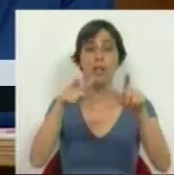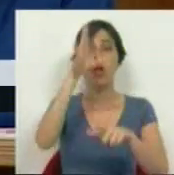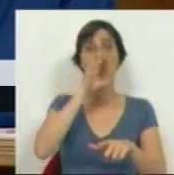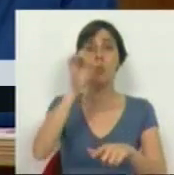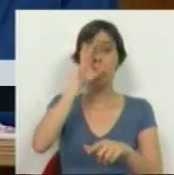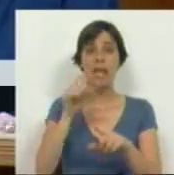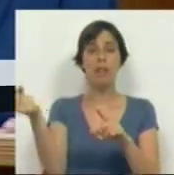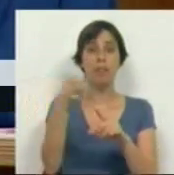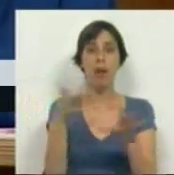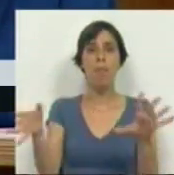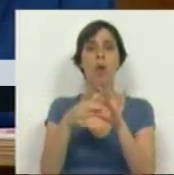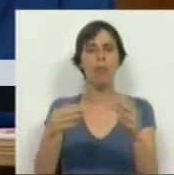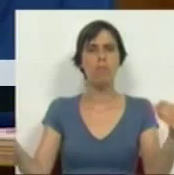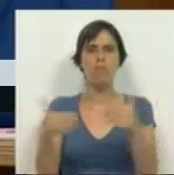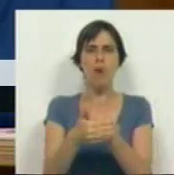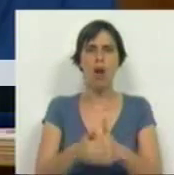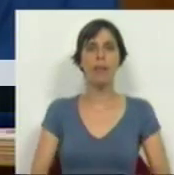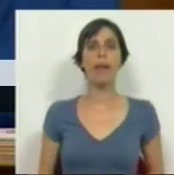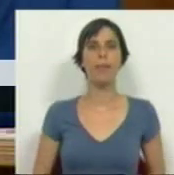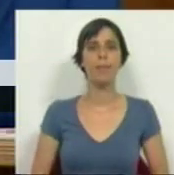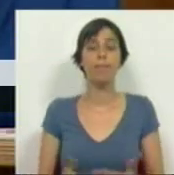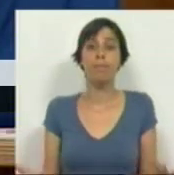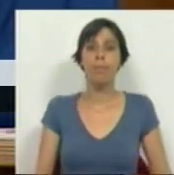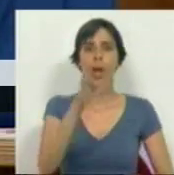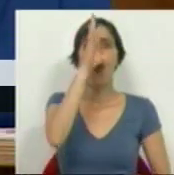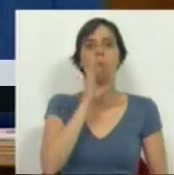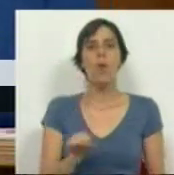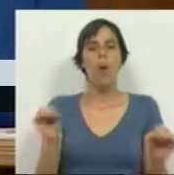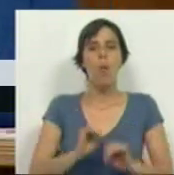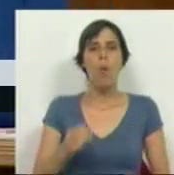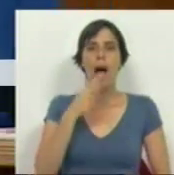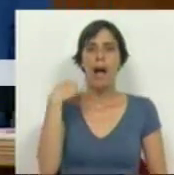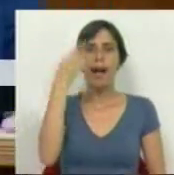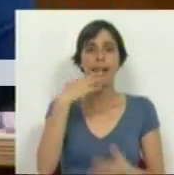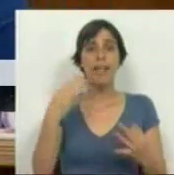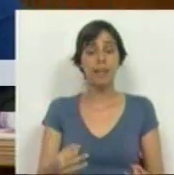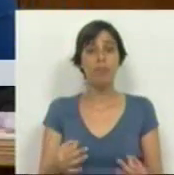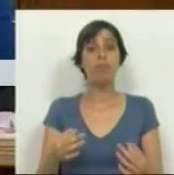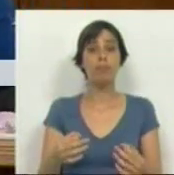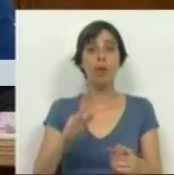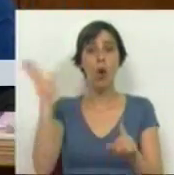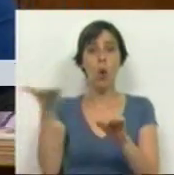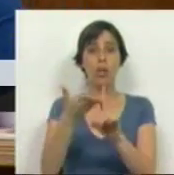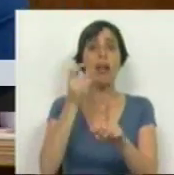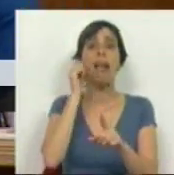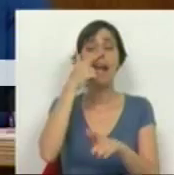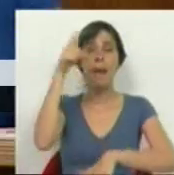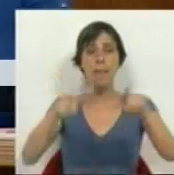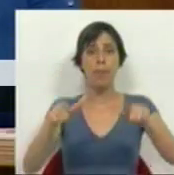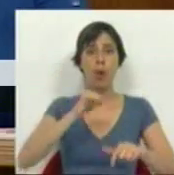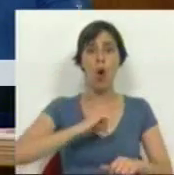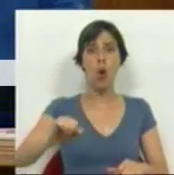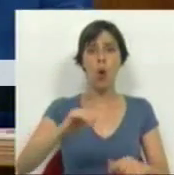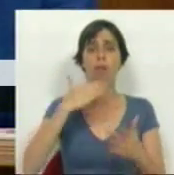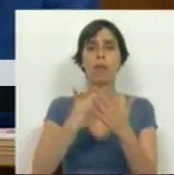ministros, é uma coligação morta. Um governo sem credibilidade, contestado pela população, que conseguiu